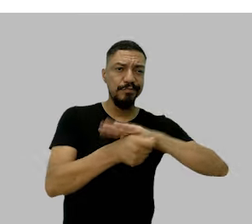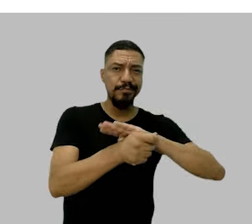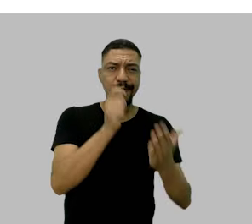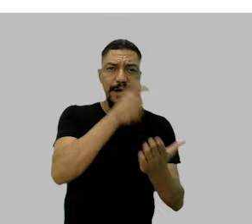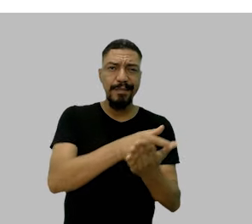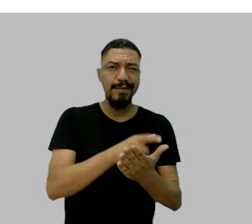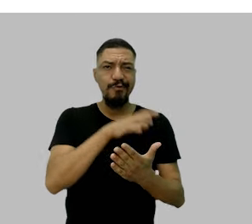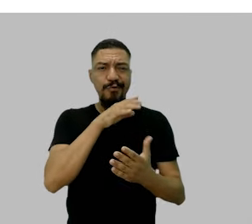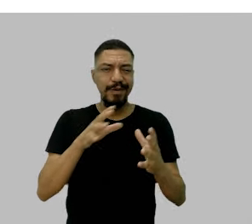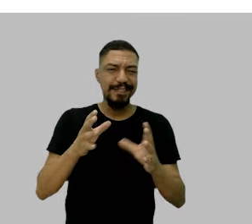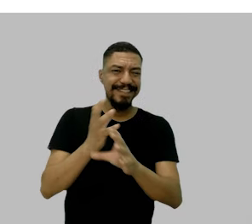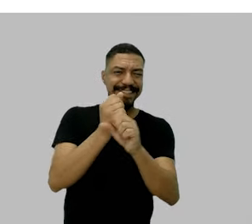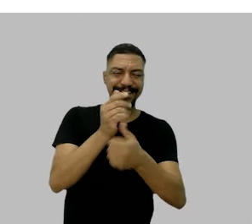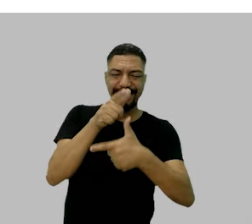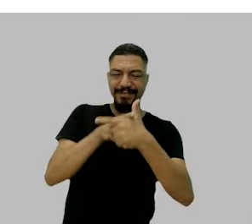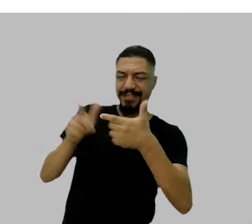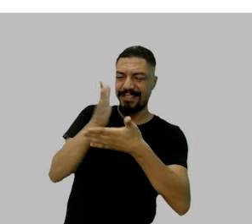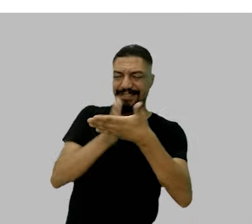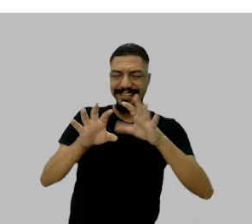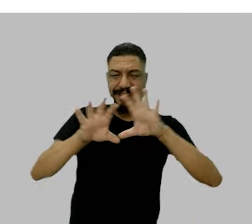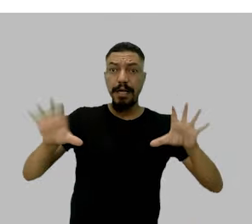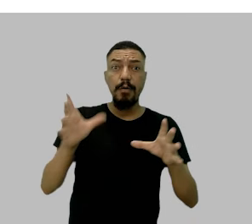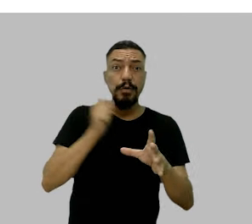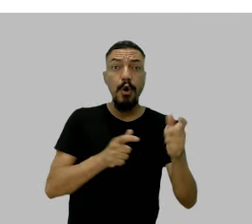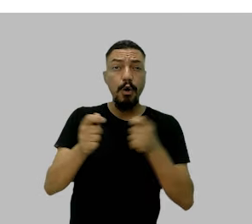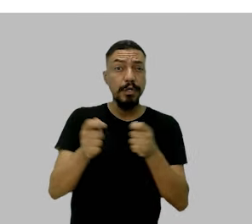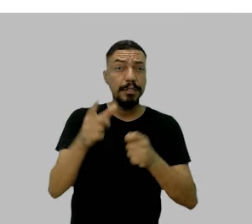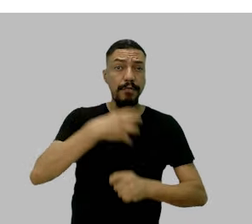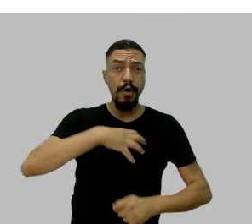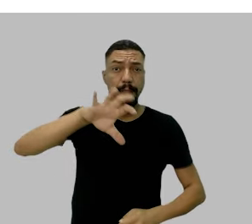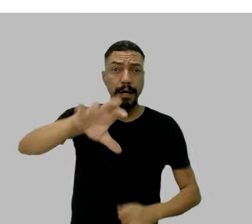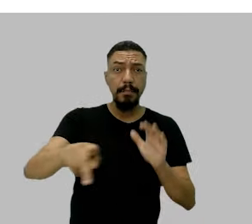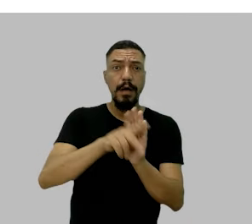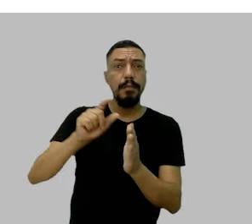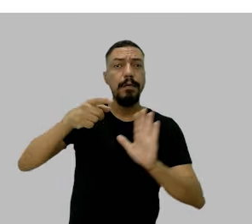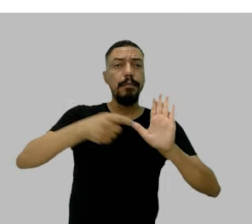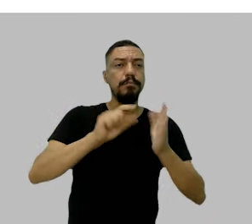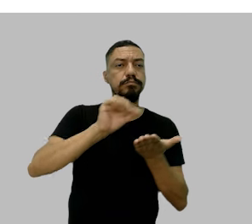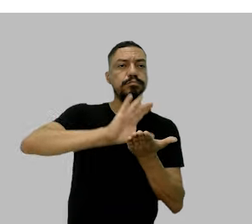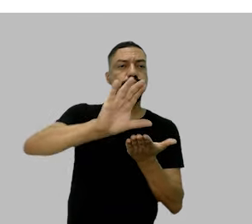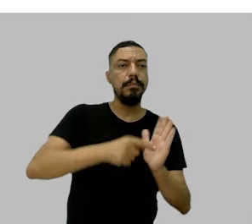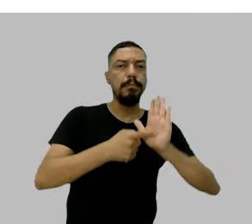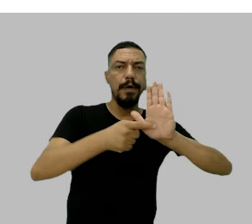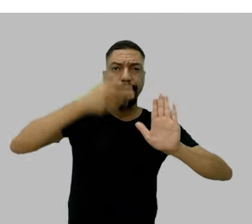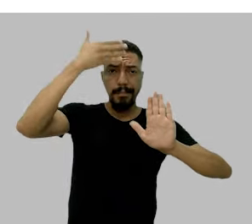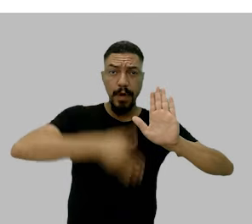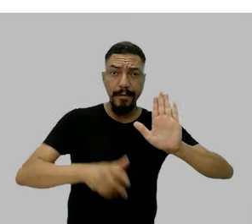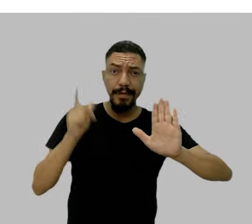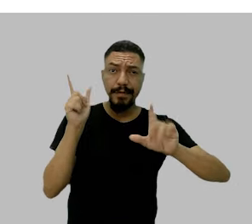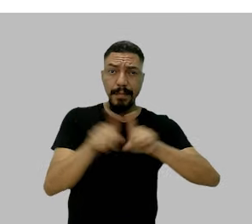eu vou desmembrar. Então, esse controle, para além de ser o controle da prestação de contas, também vai te ajudando a ter uma